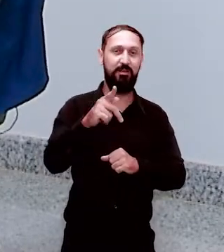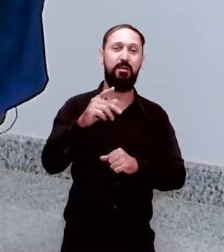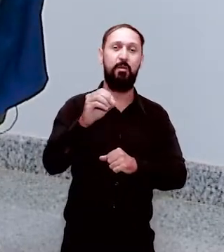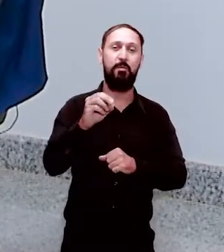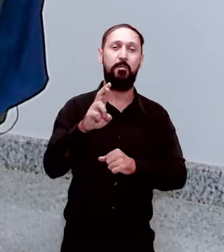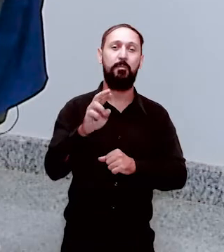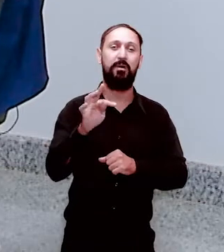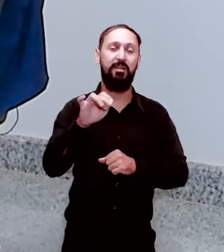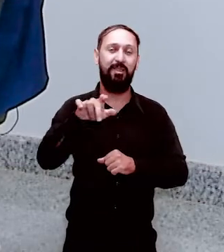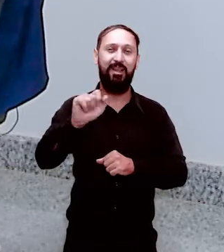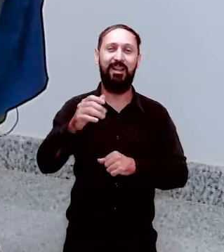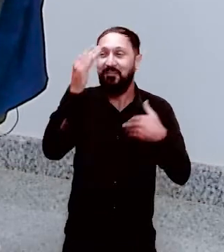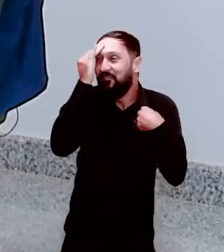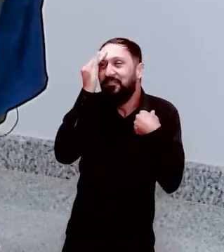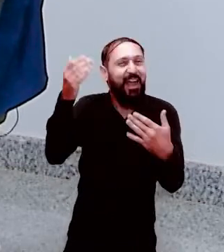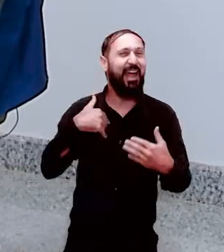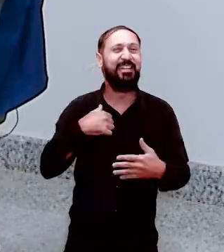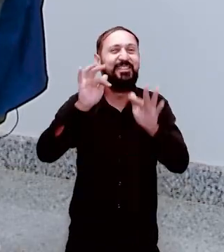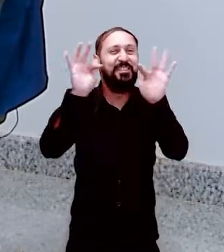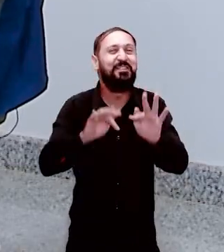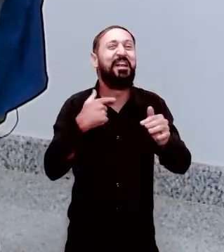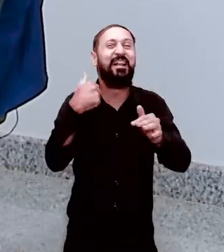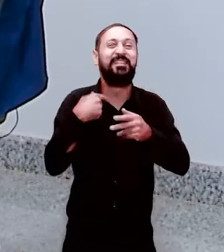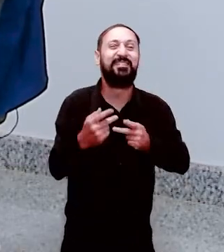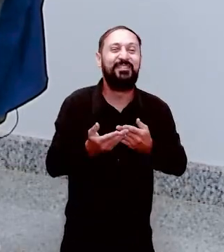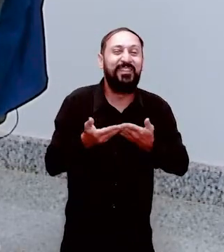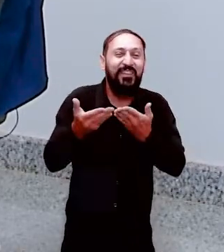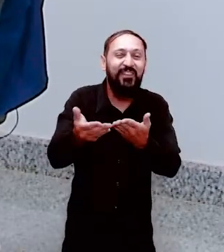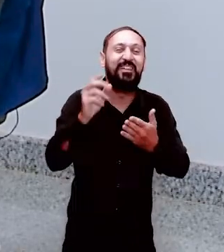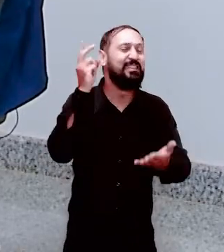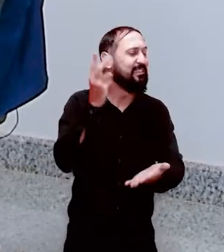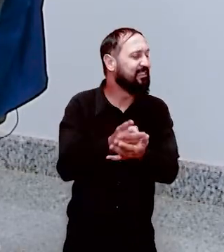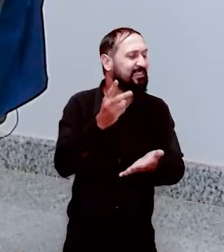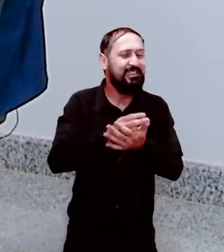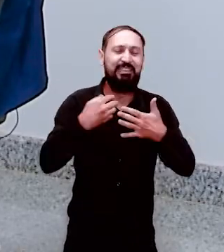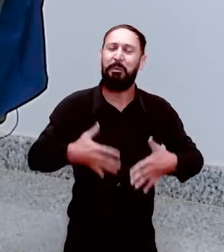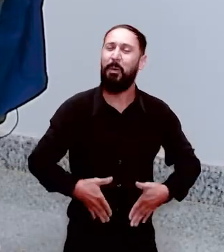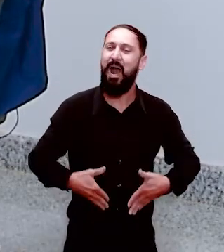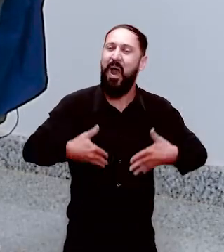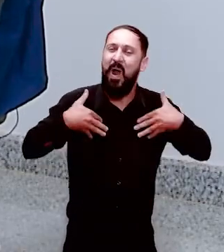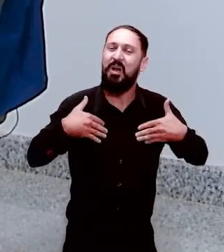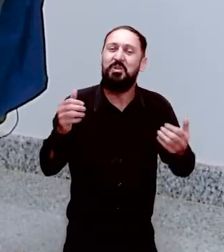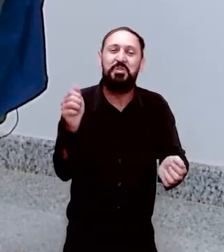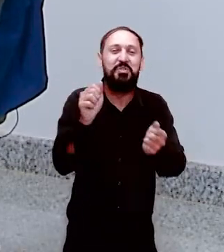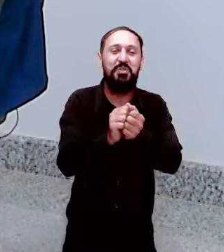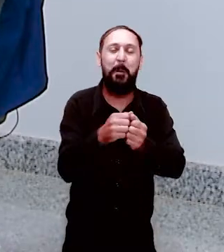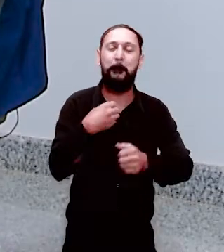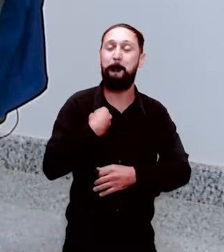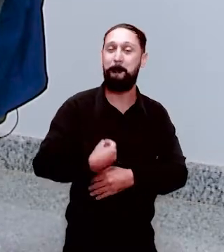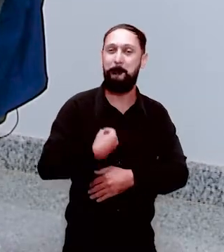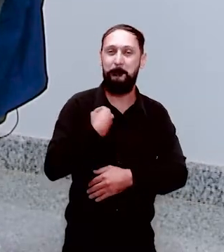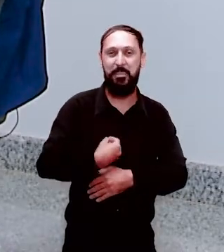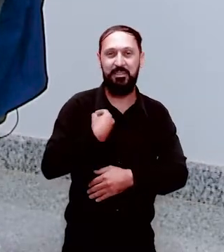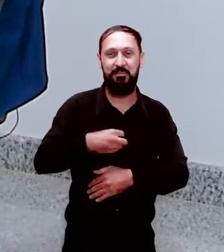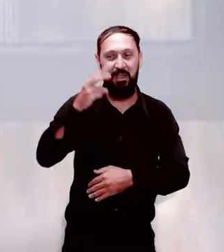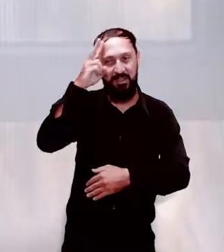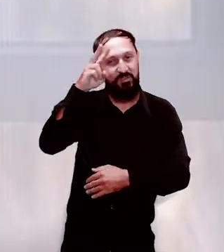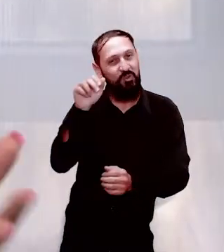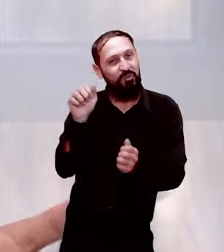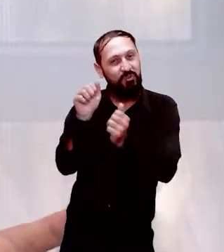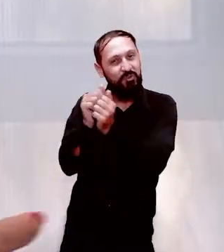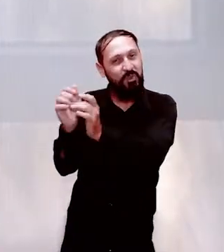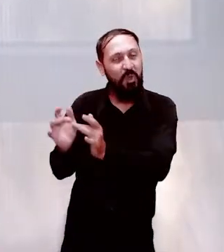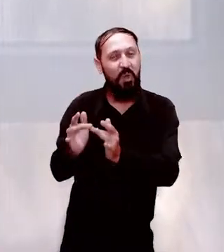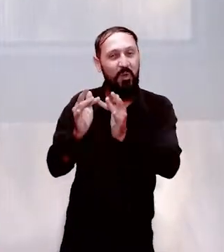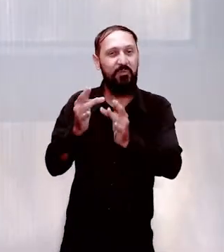tudo bem? Bem-vinda ao Sextou. Obrigada, estou muito feliz, né, pelo convite, sempre uma honra estar com você, fazer parte